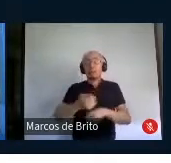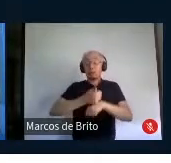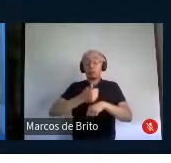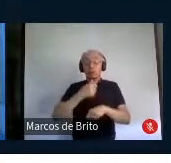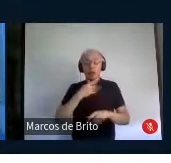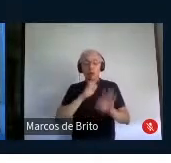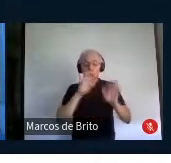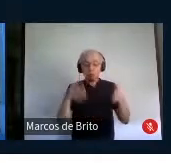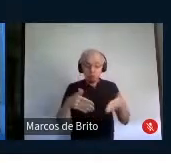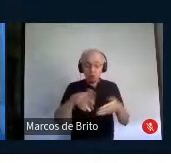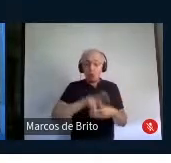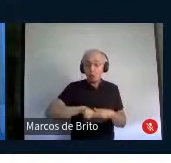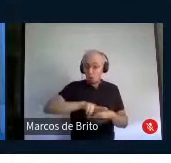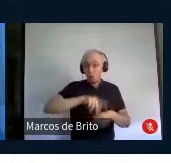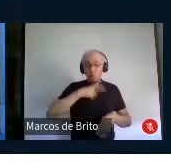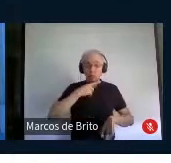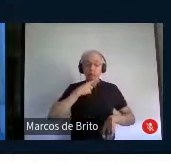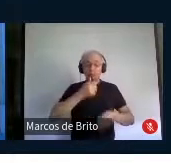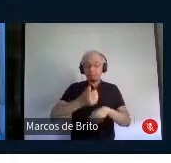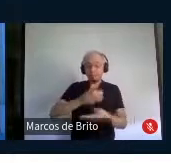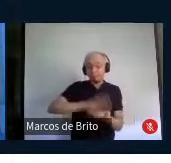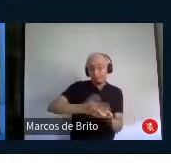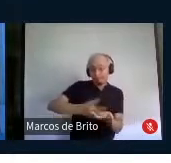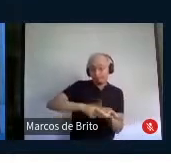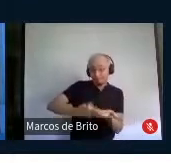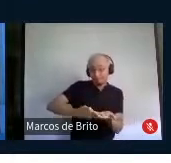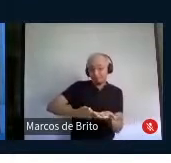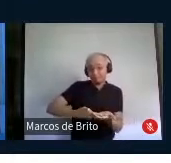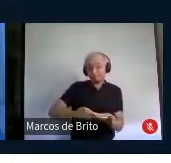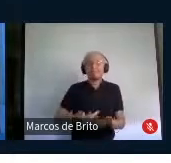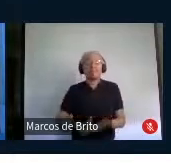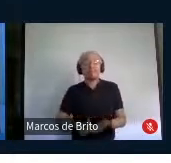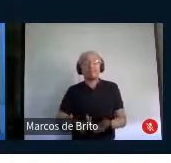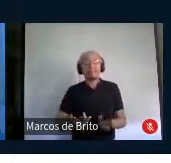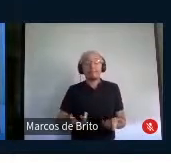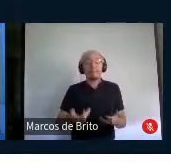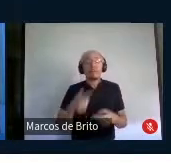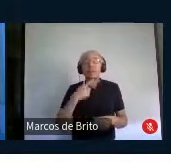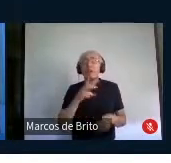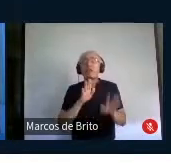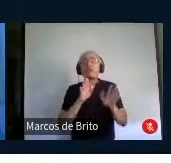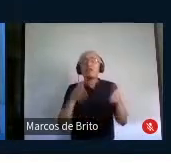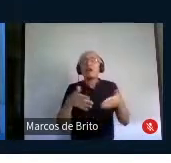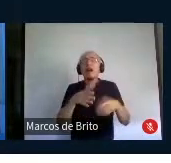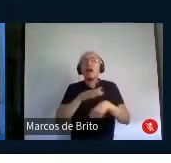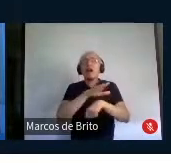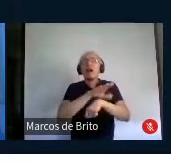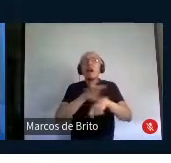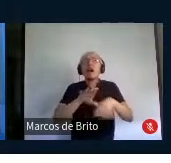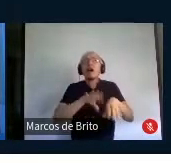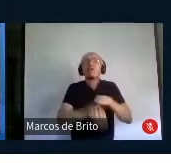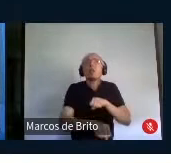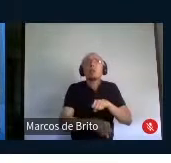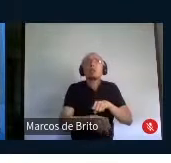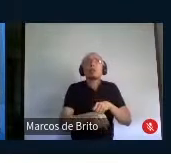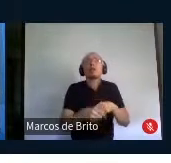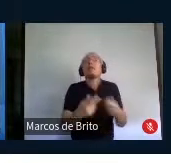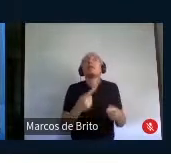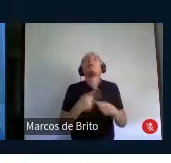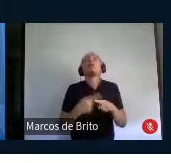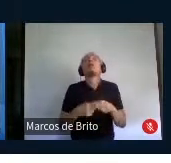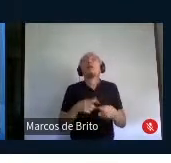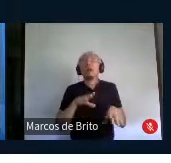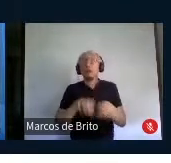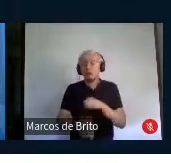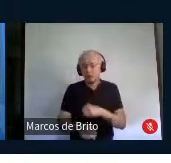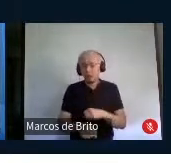intérprete. Quando a gente vai ver o motivo dessa formação, a maioria deles apresentam um motivo de